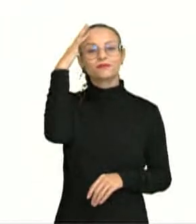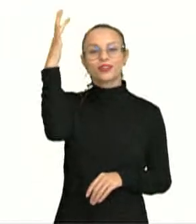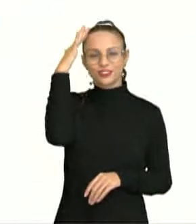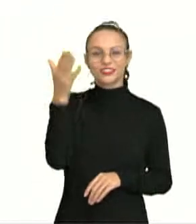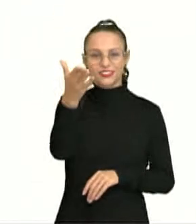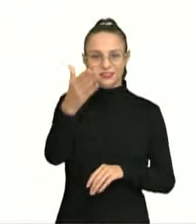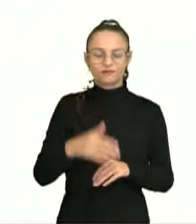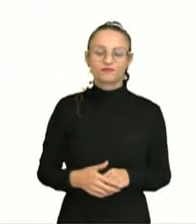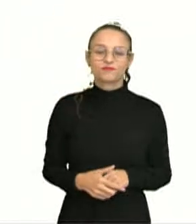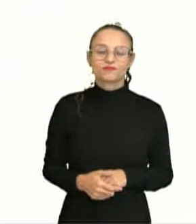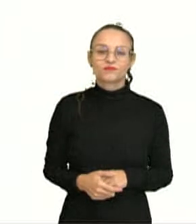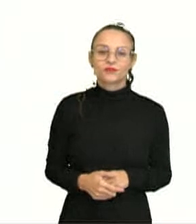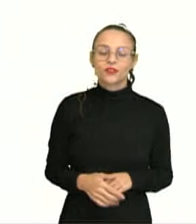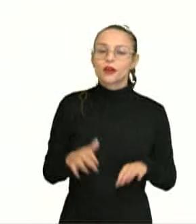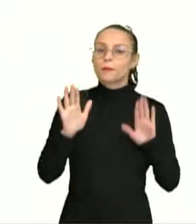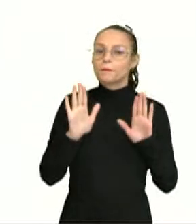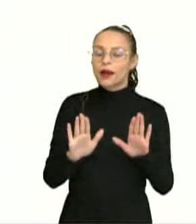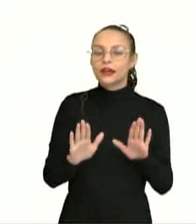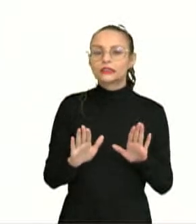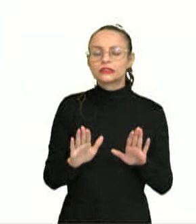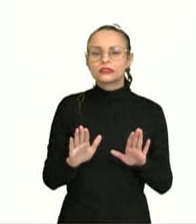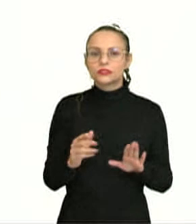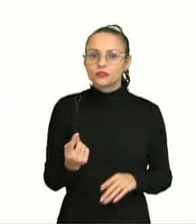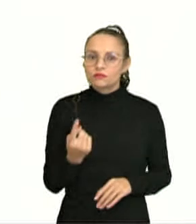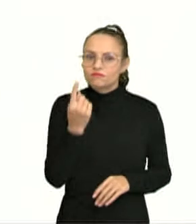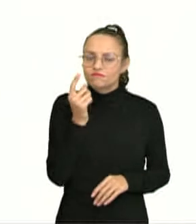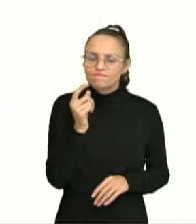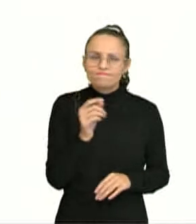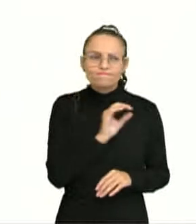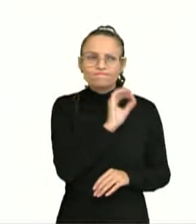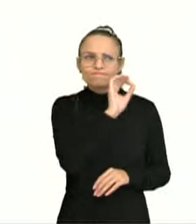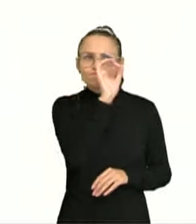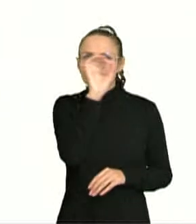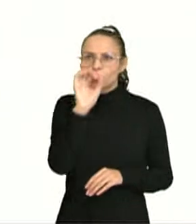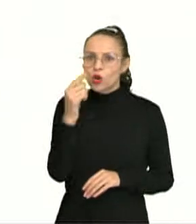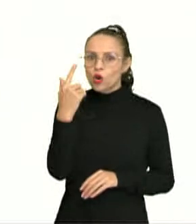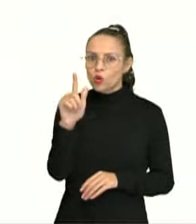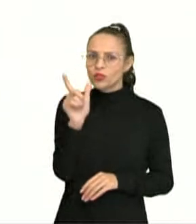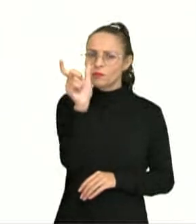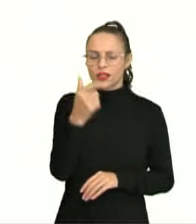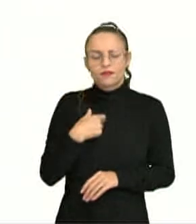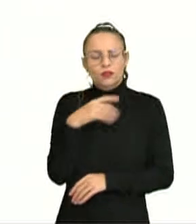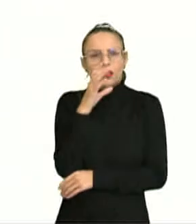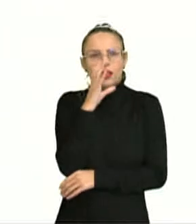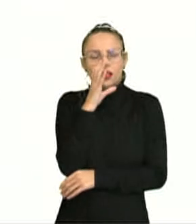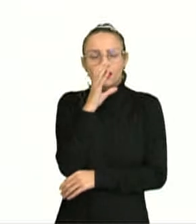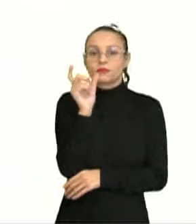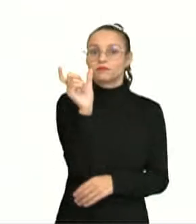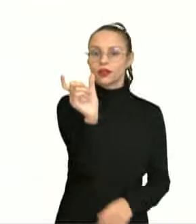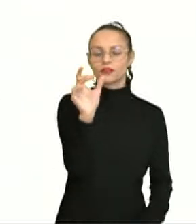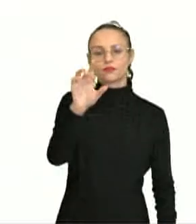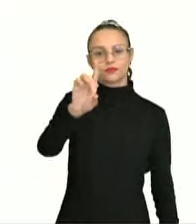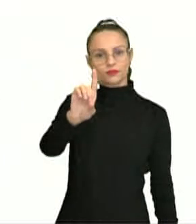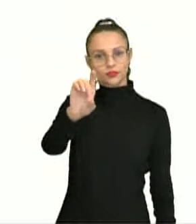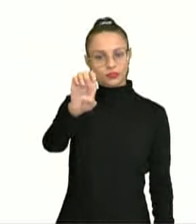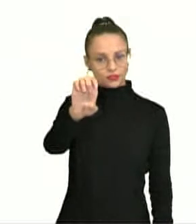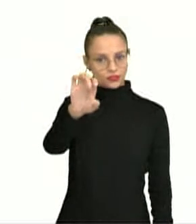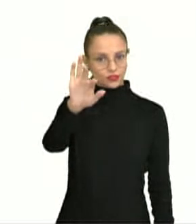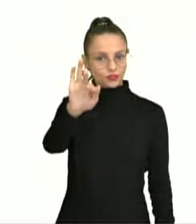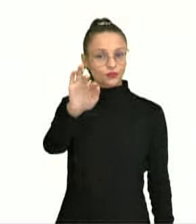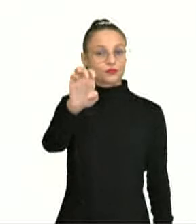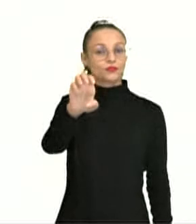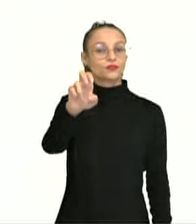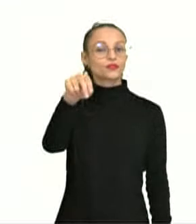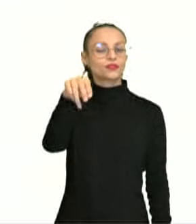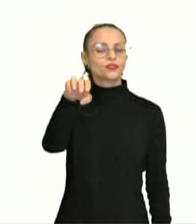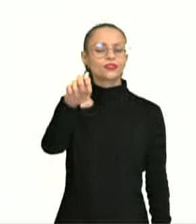isso. Mas nenhuma palavra me fascina tanto quanto defenestração. A princípio, foi